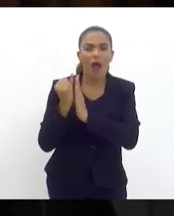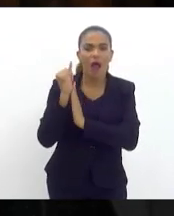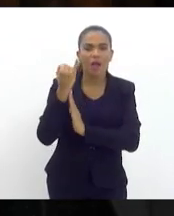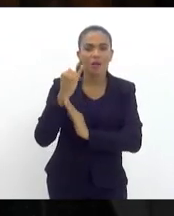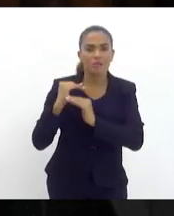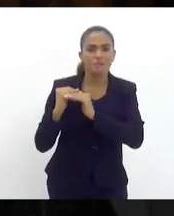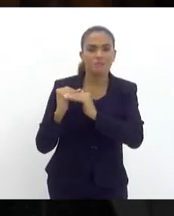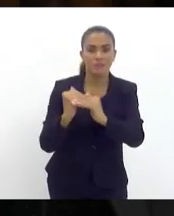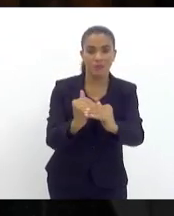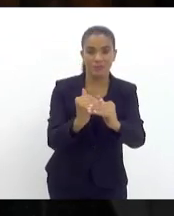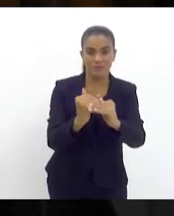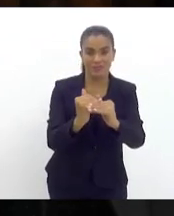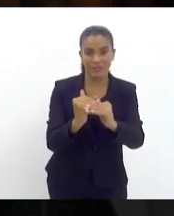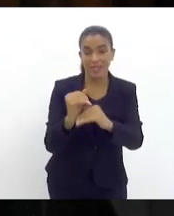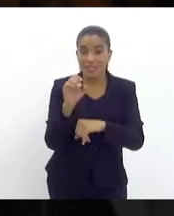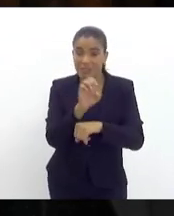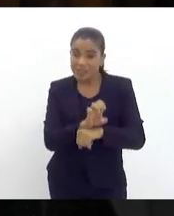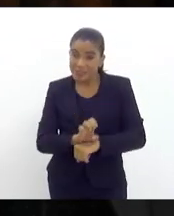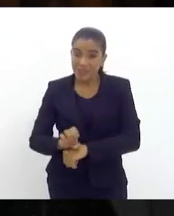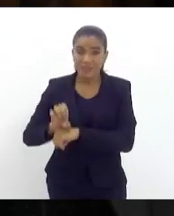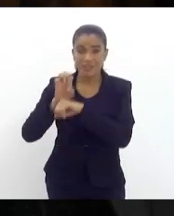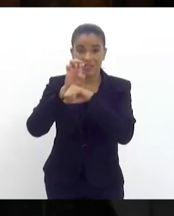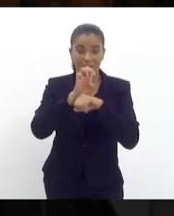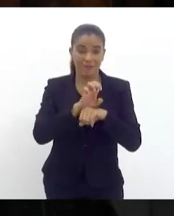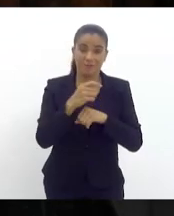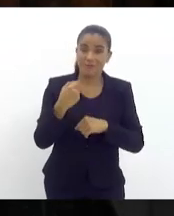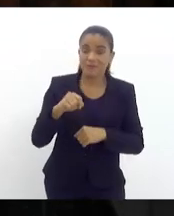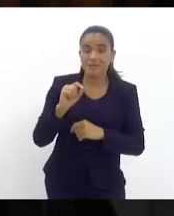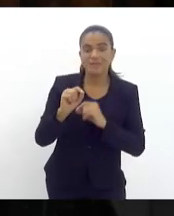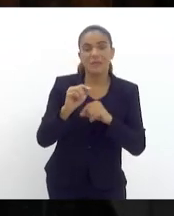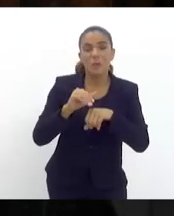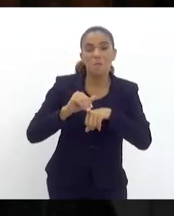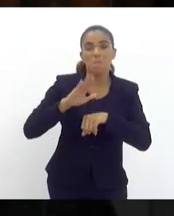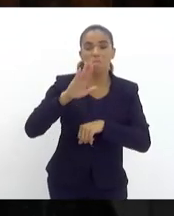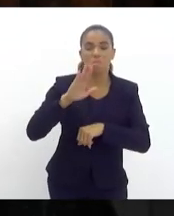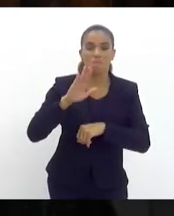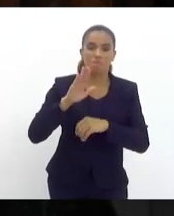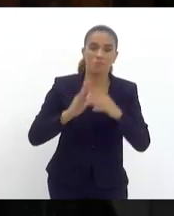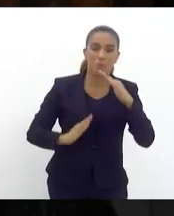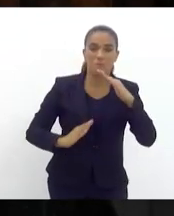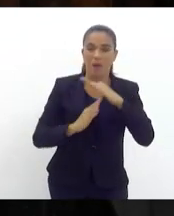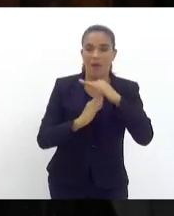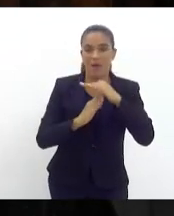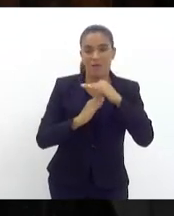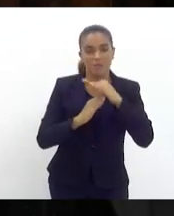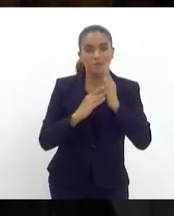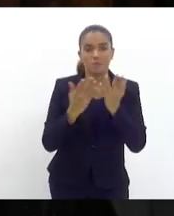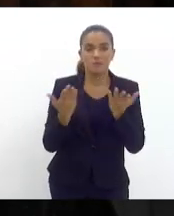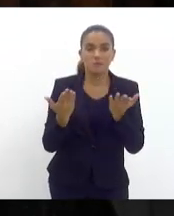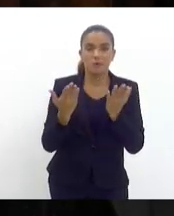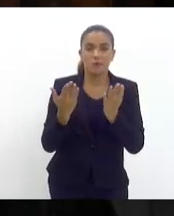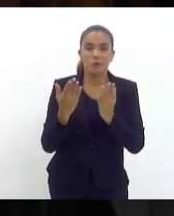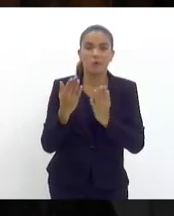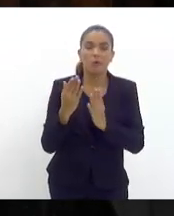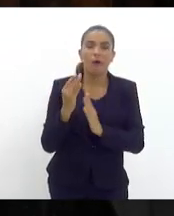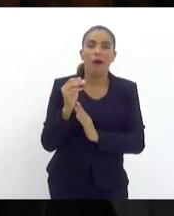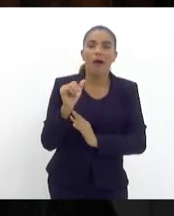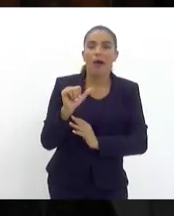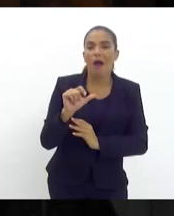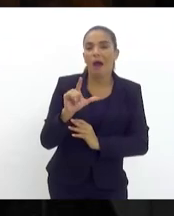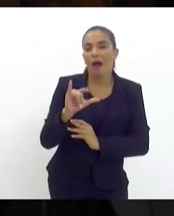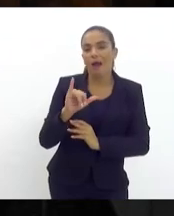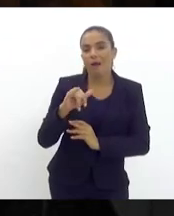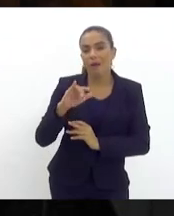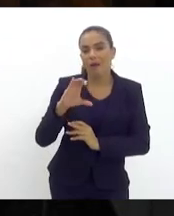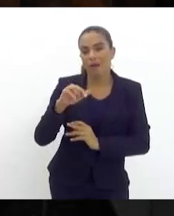módica e em cada estado federativo tem que ser no máximo igual a está modal de